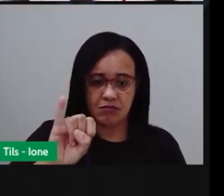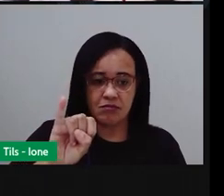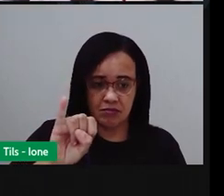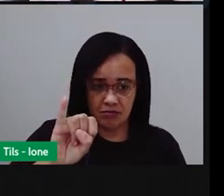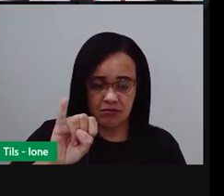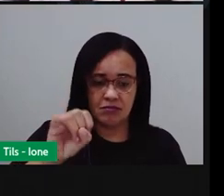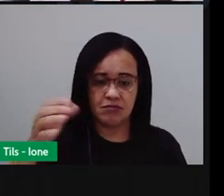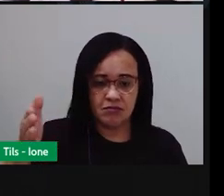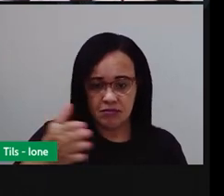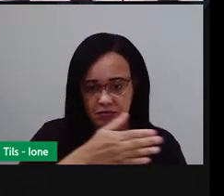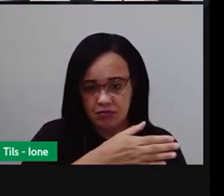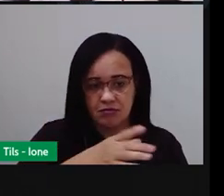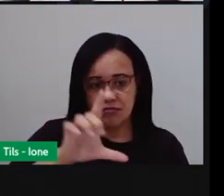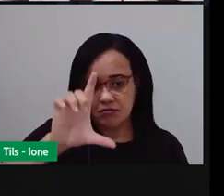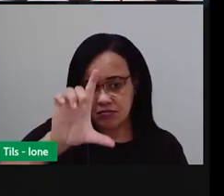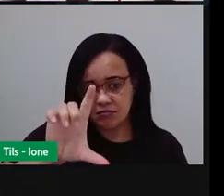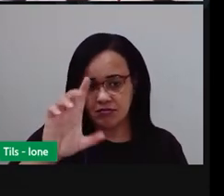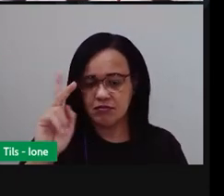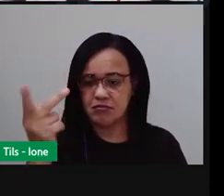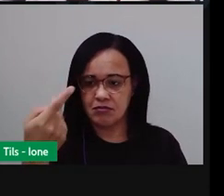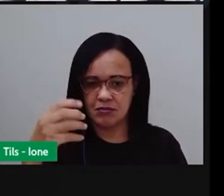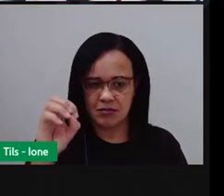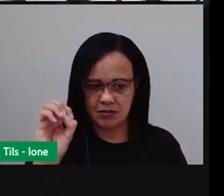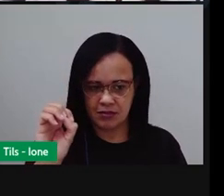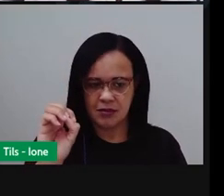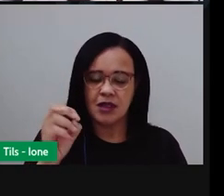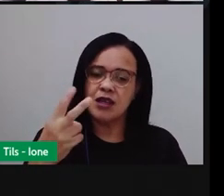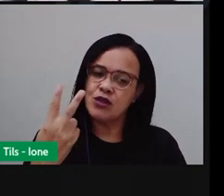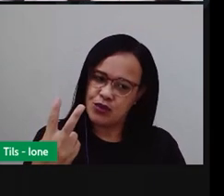Duas sílabas também.